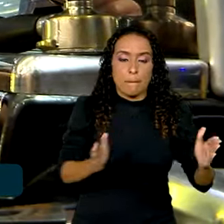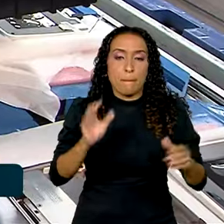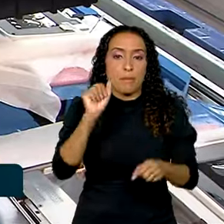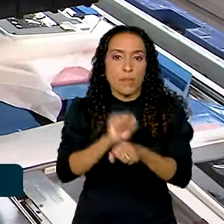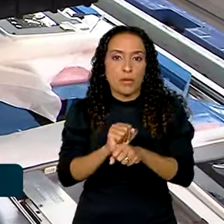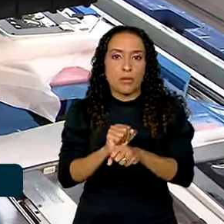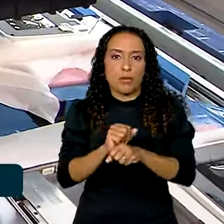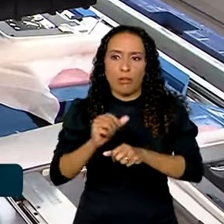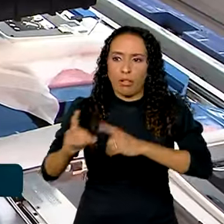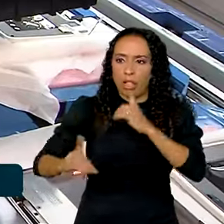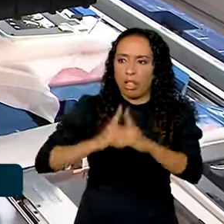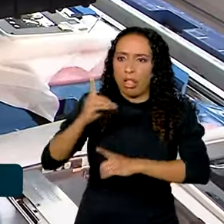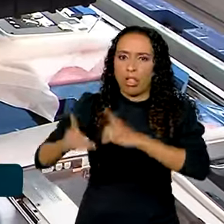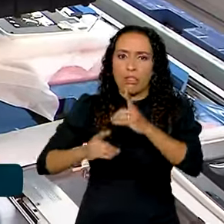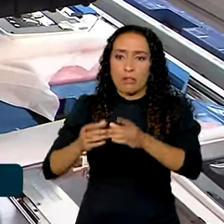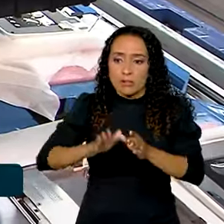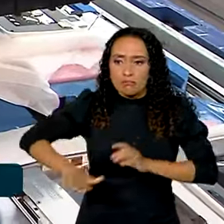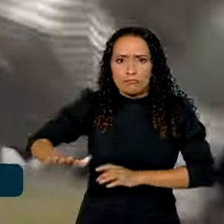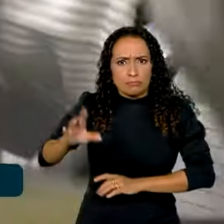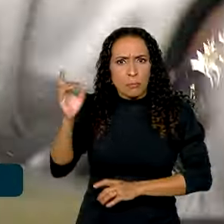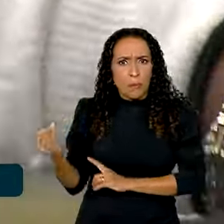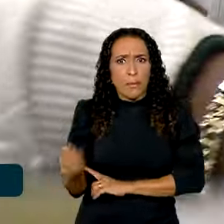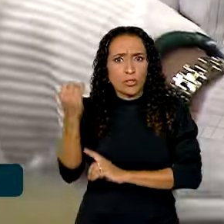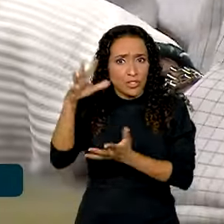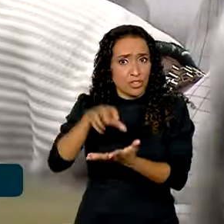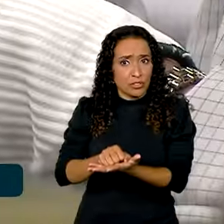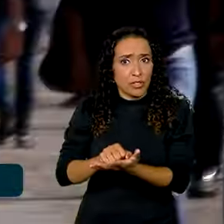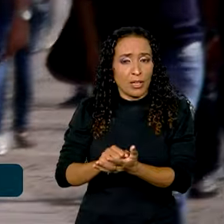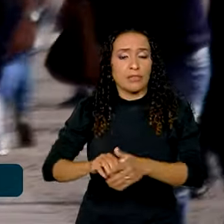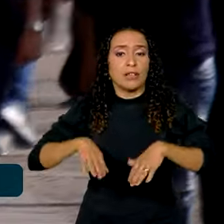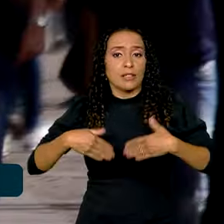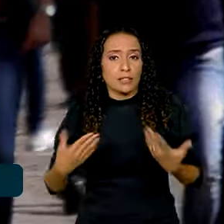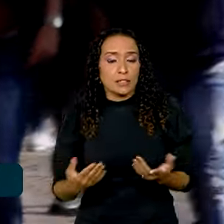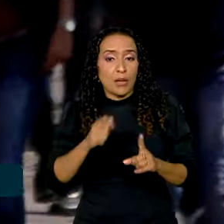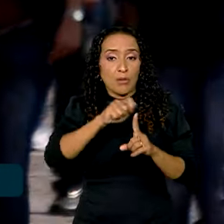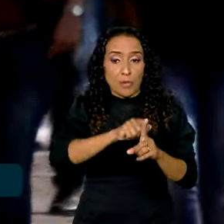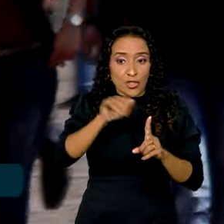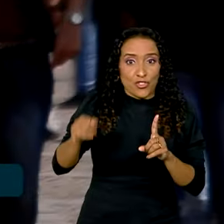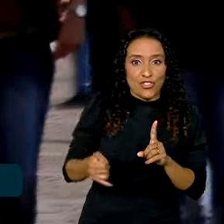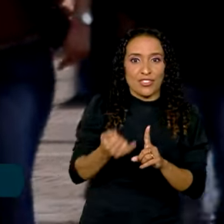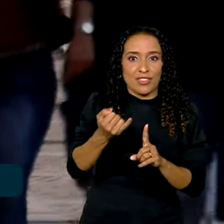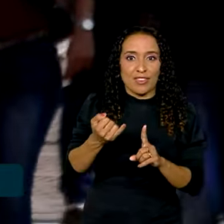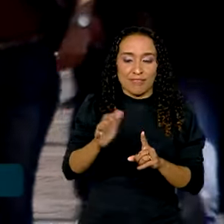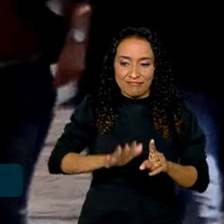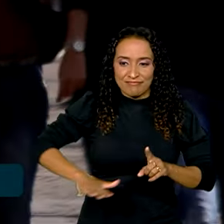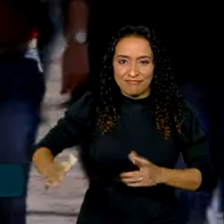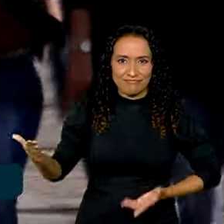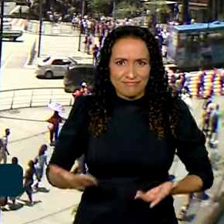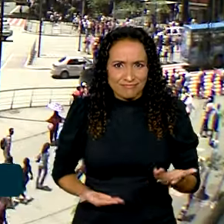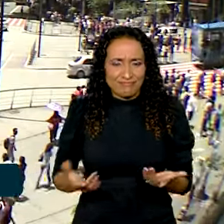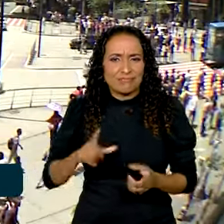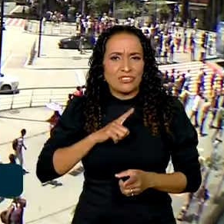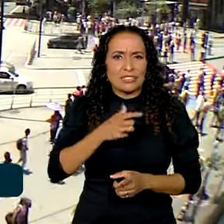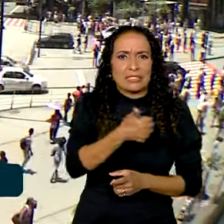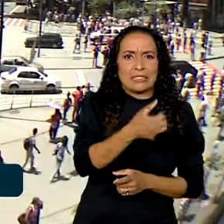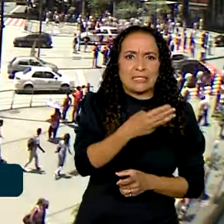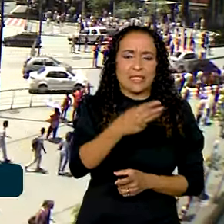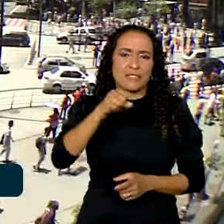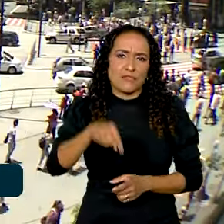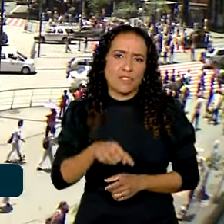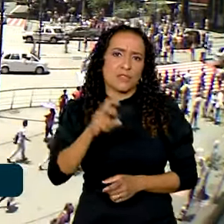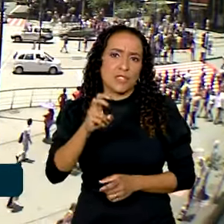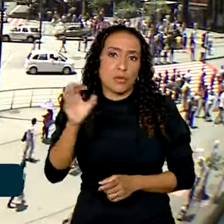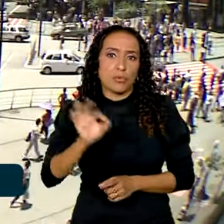de dinamismo que esse setor tão importante vinha registrando. Com isso, em janeiro, o setor de serviços operava